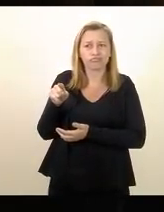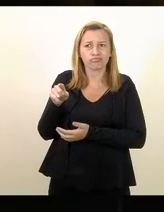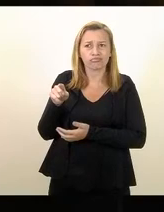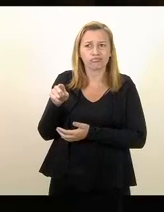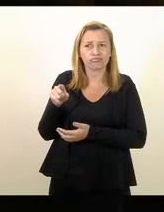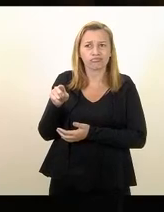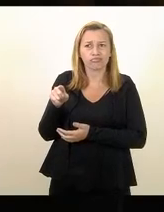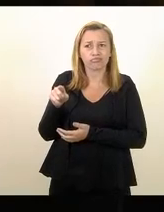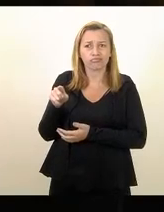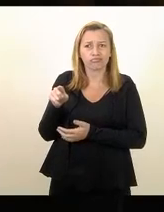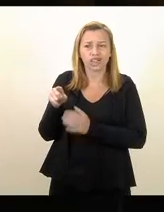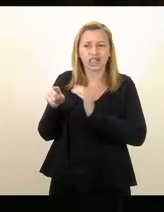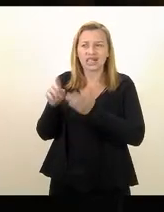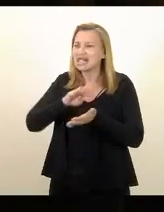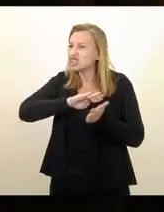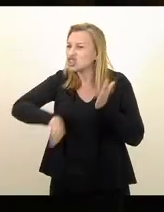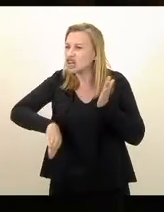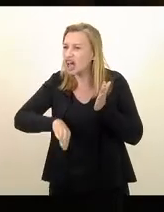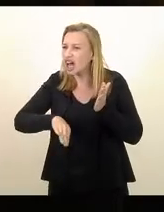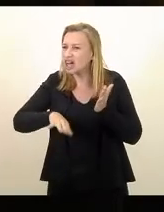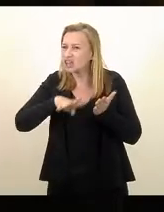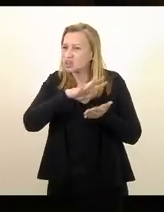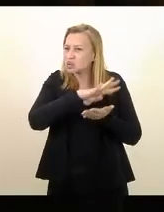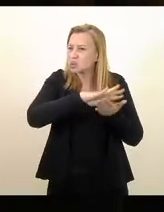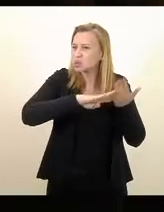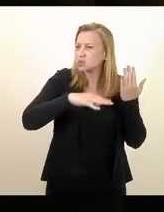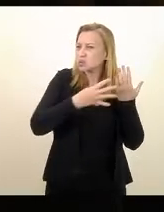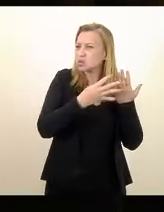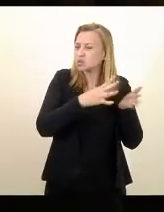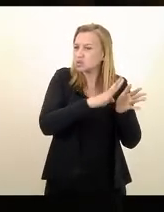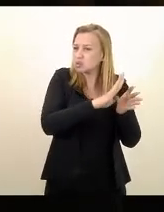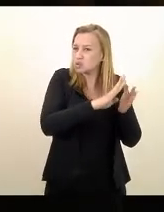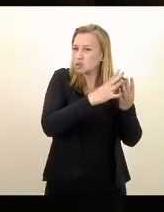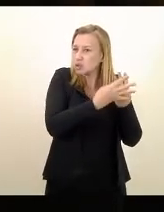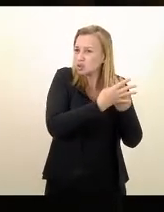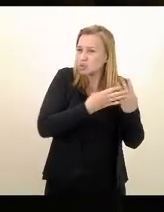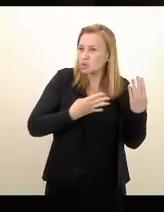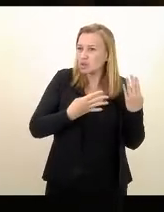difuso no currículo assim a lei prevê que